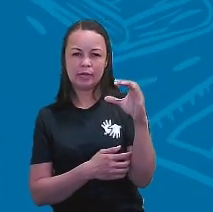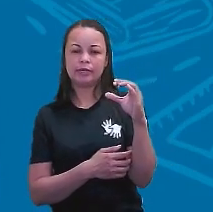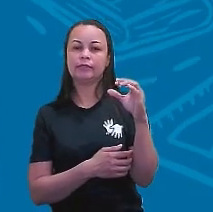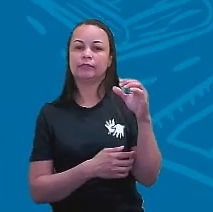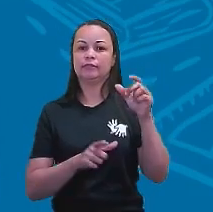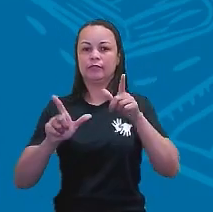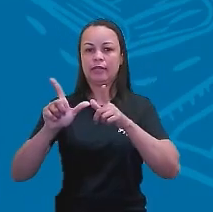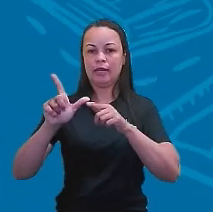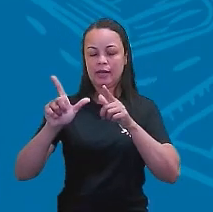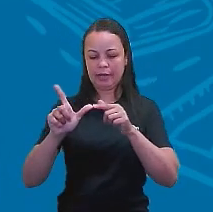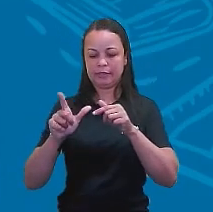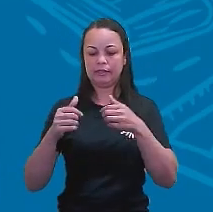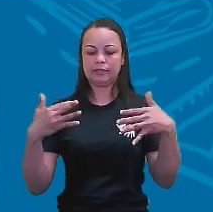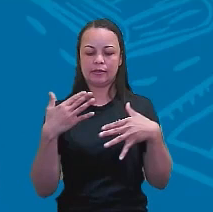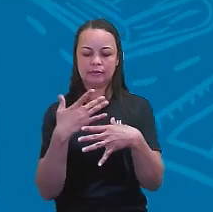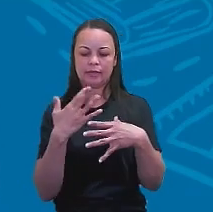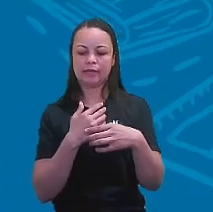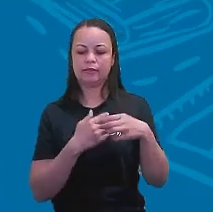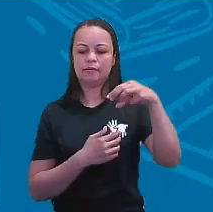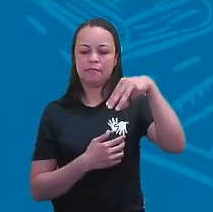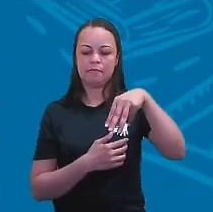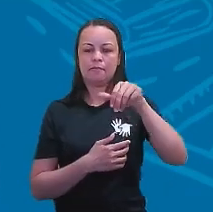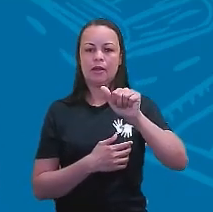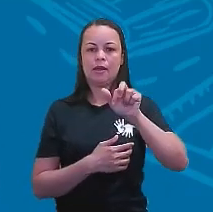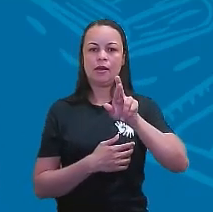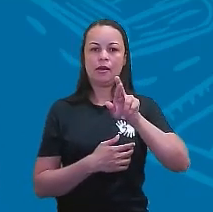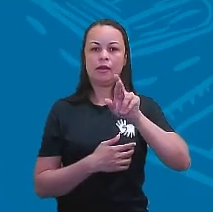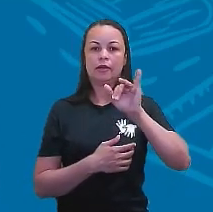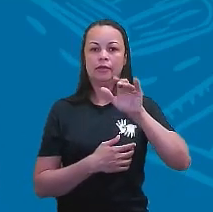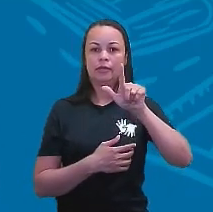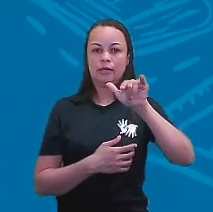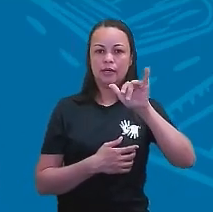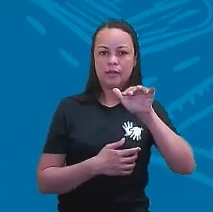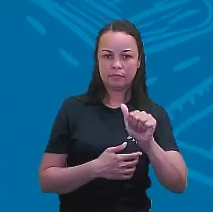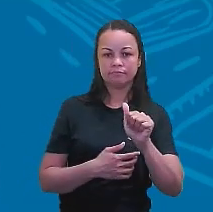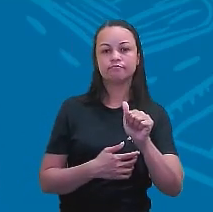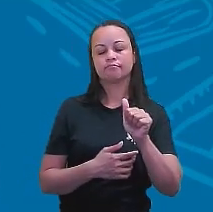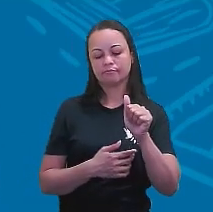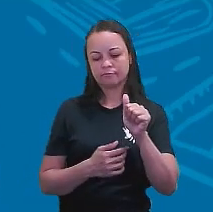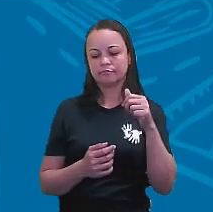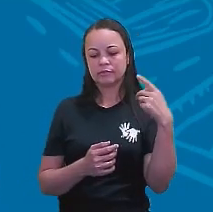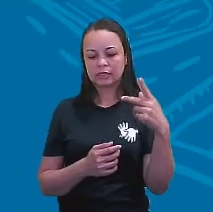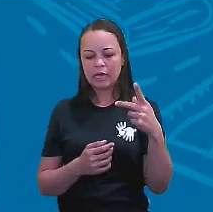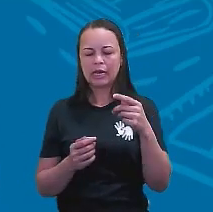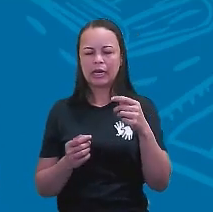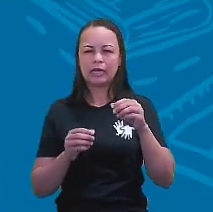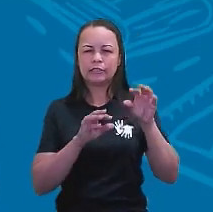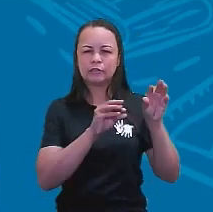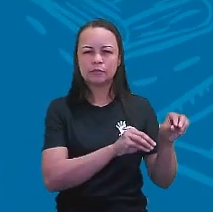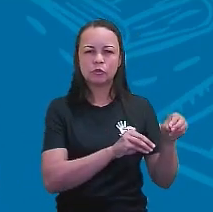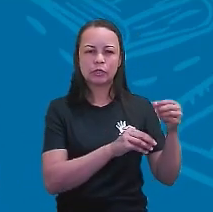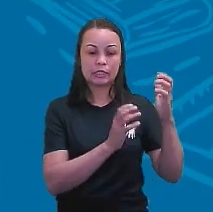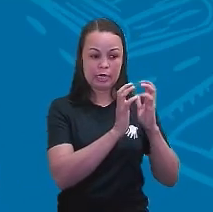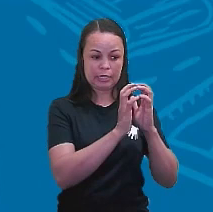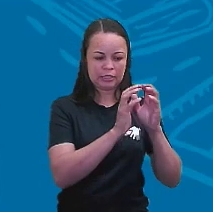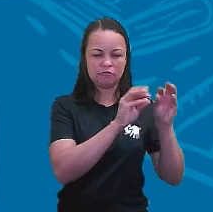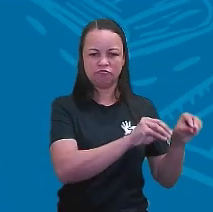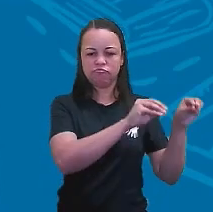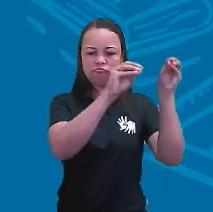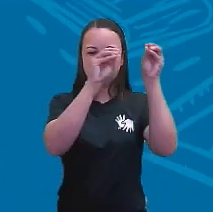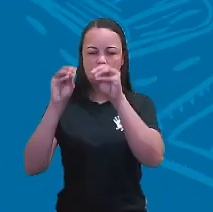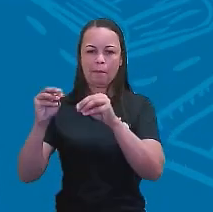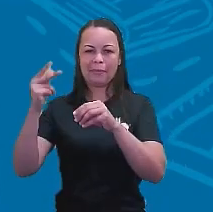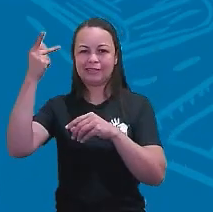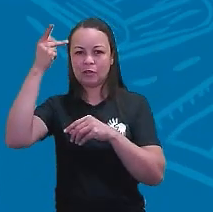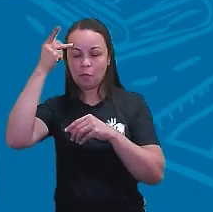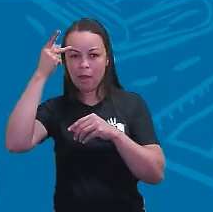de Marília. Então, a gente tem aí uma trajetória que ele sai do Recife e passa a morar em São Paulo. E aí também ele é